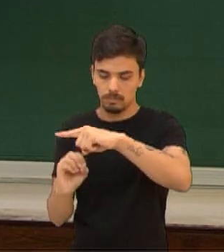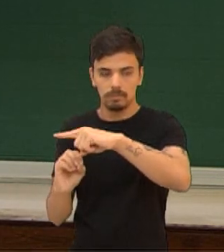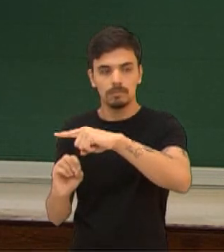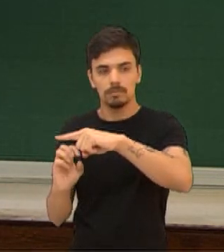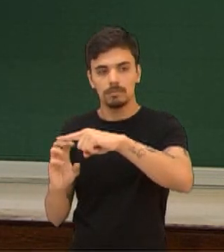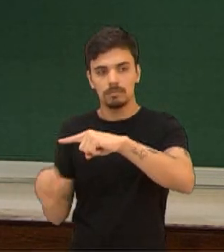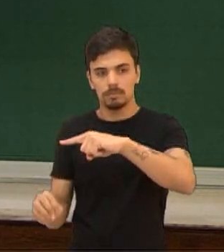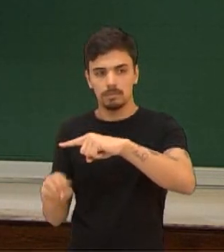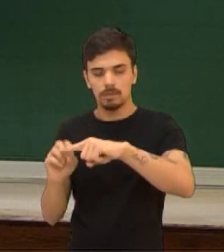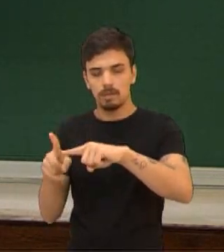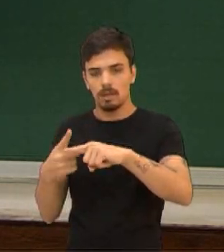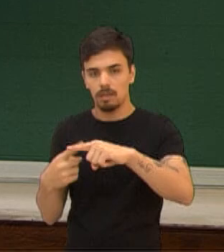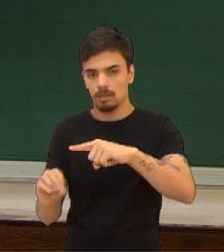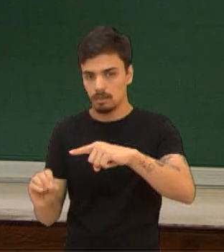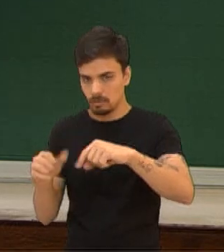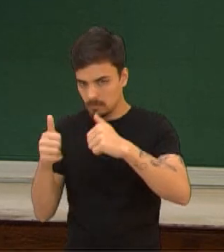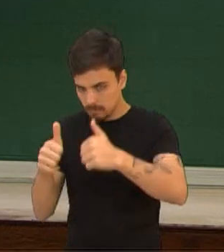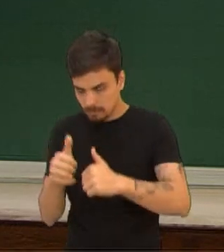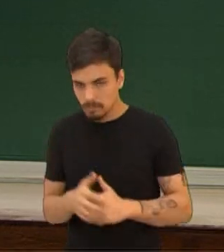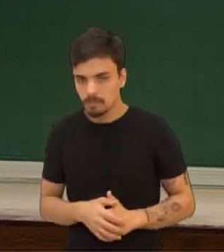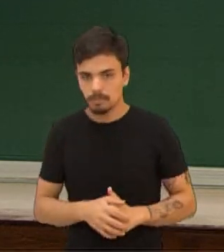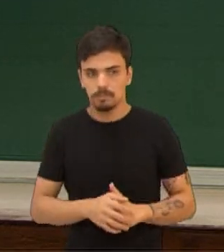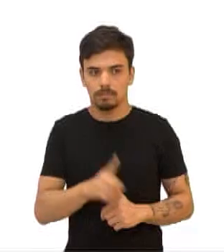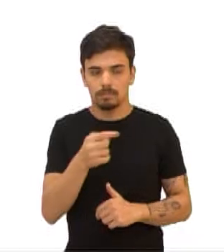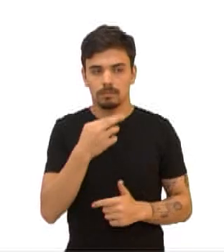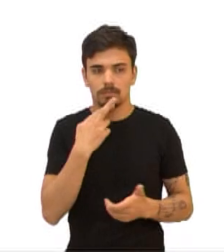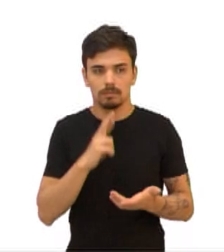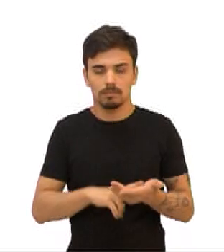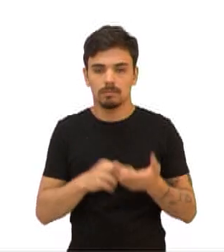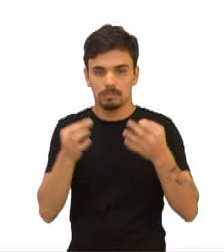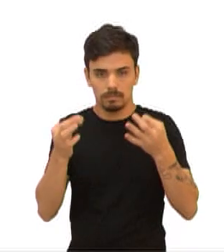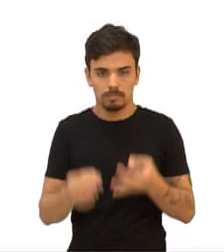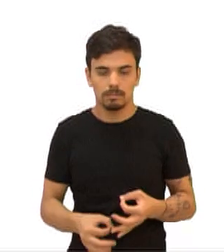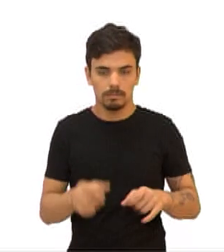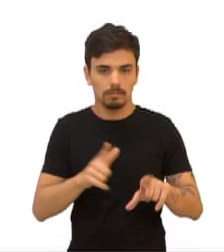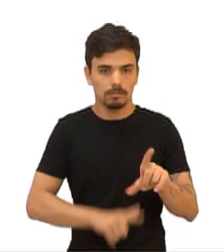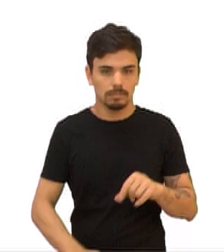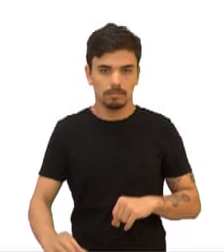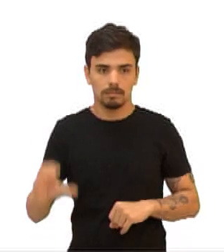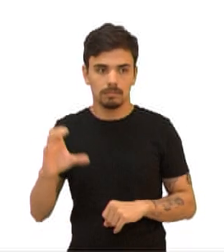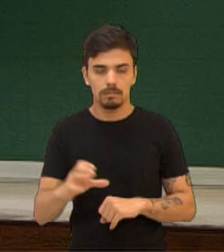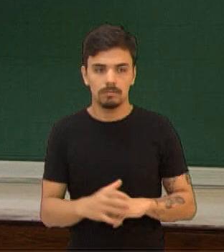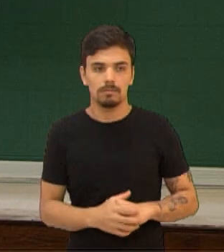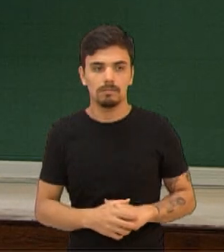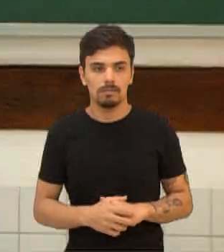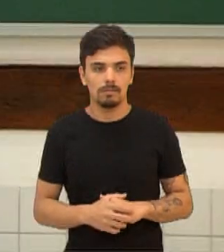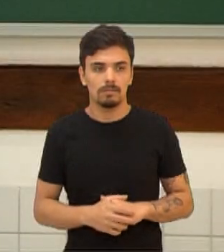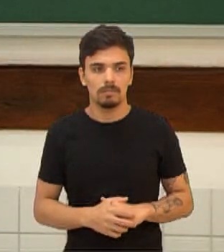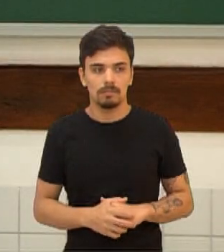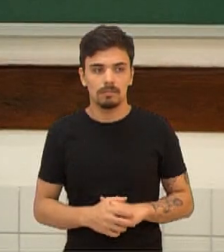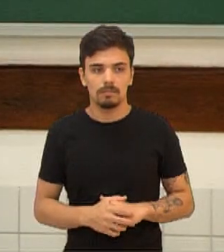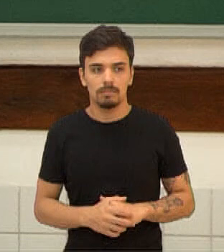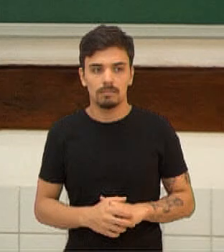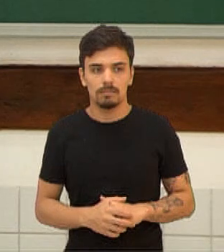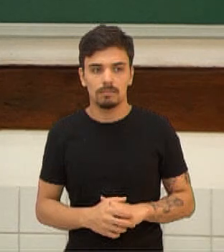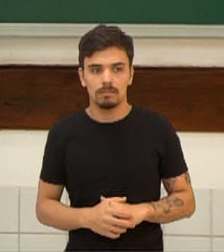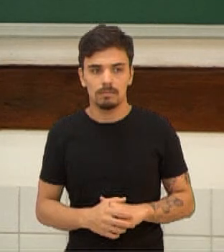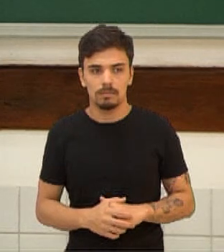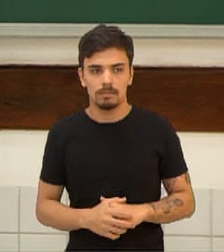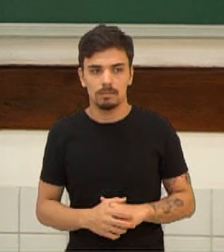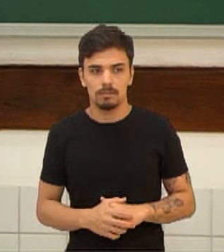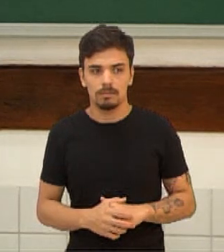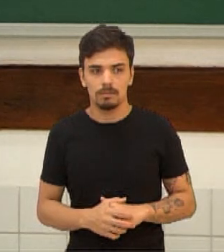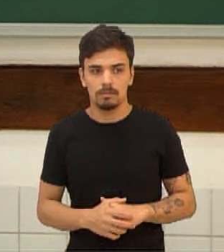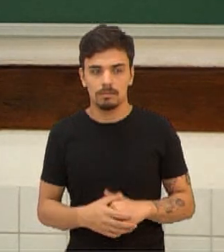10 microfarad, ok? Então, essa seria a resposta correta, letra C. Tá bom? Vamos, então, ao